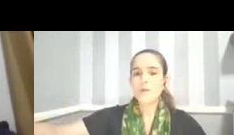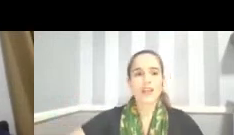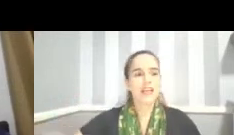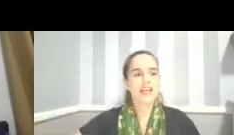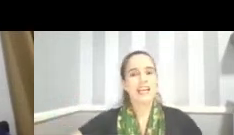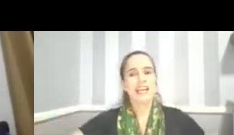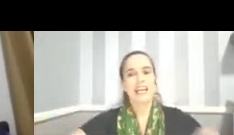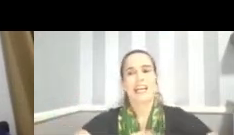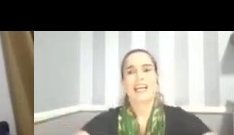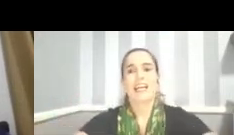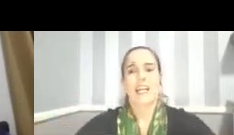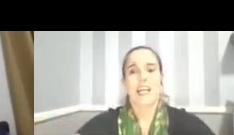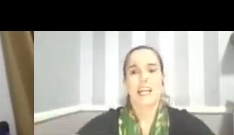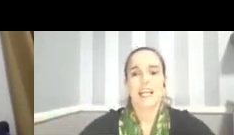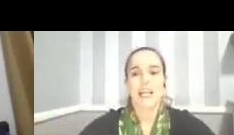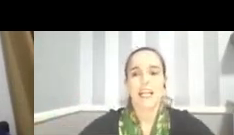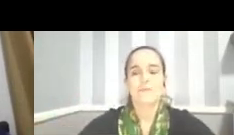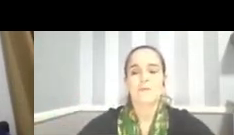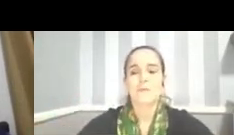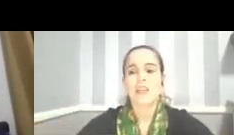Tá errado ali, não tá havendo circulação.